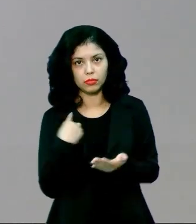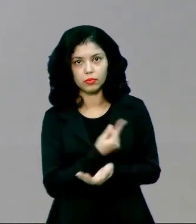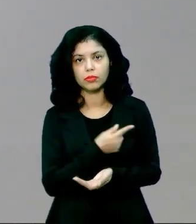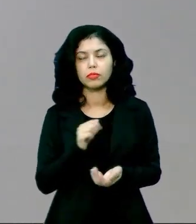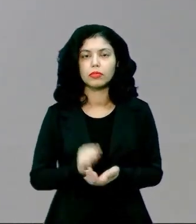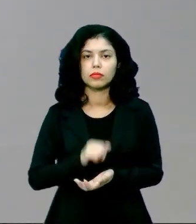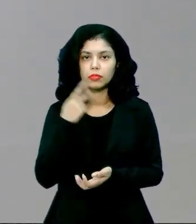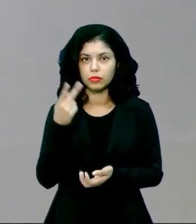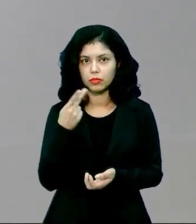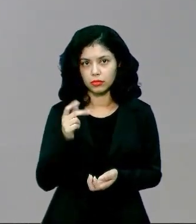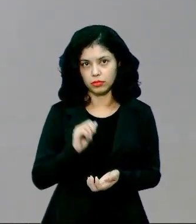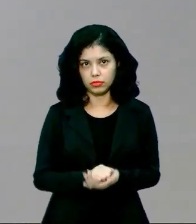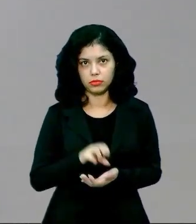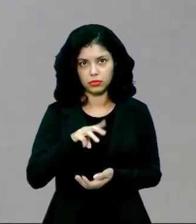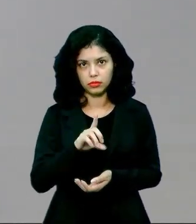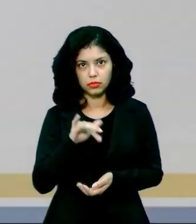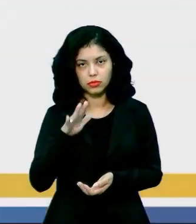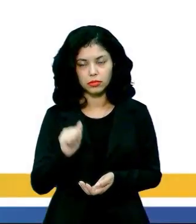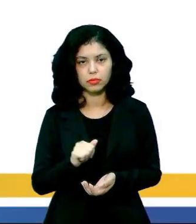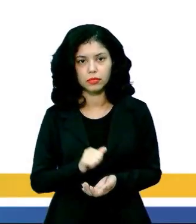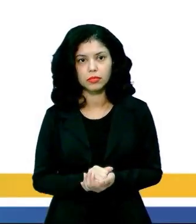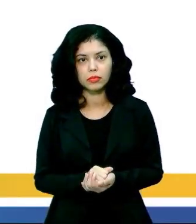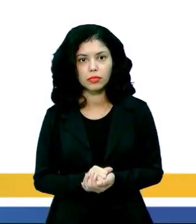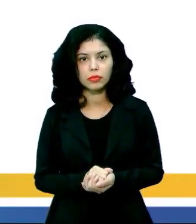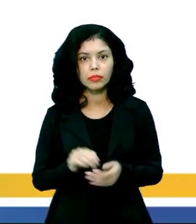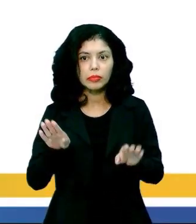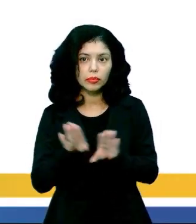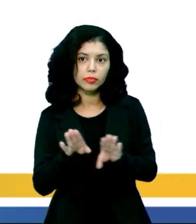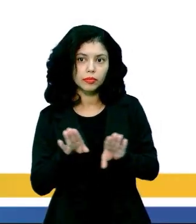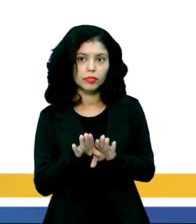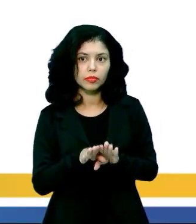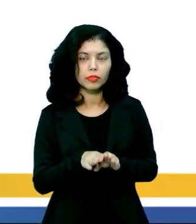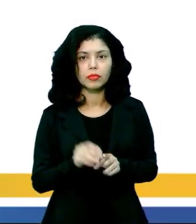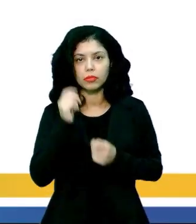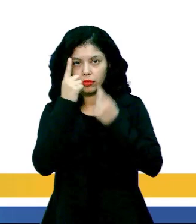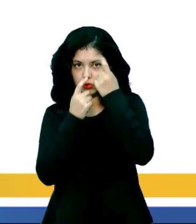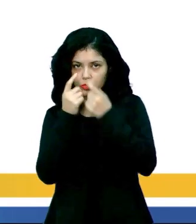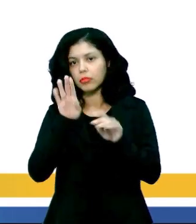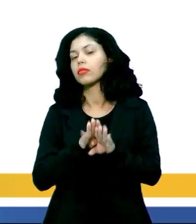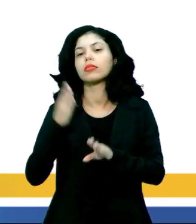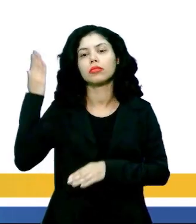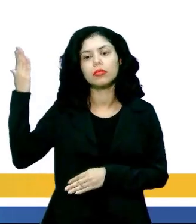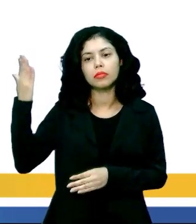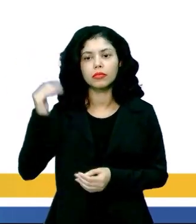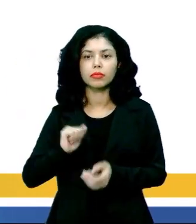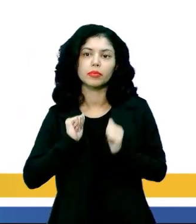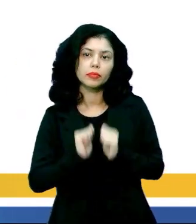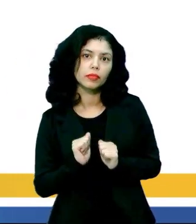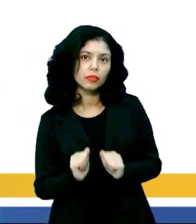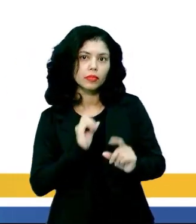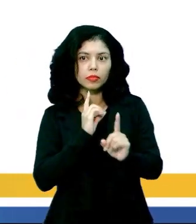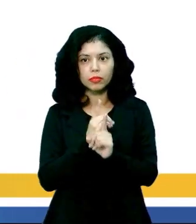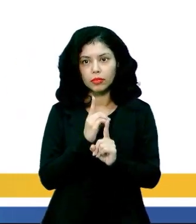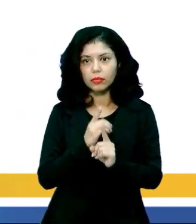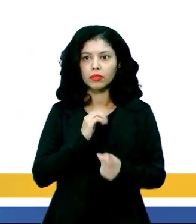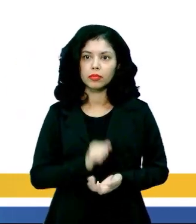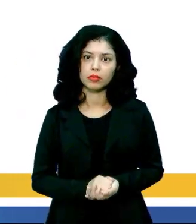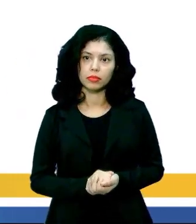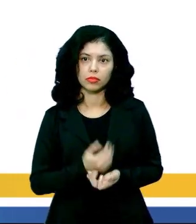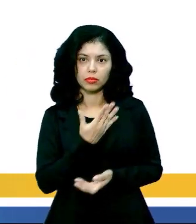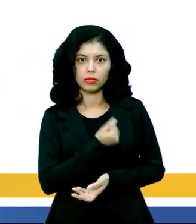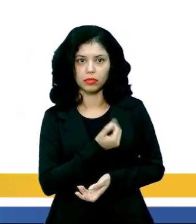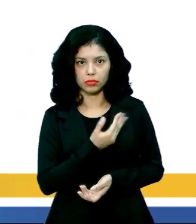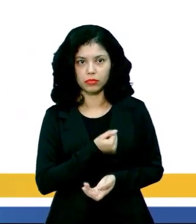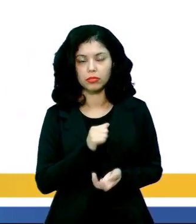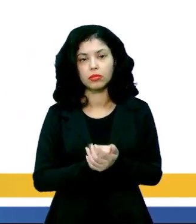falar sobre concentração molar. Então, a concentração molar ela vai ser expressa da seguinte maneira. Eu posso achar a concentração se tiver o